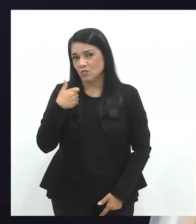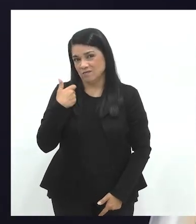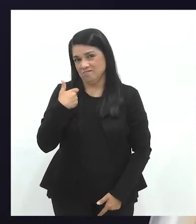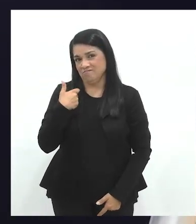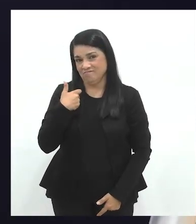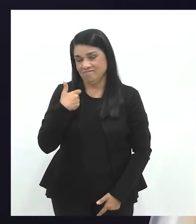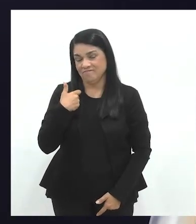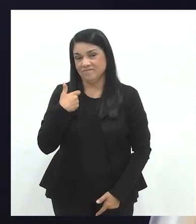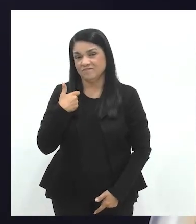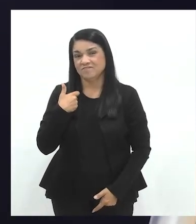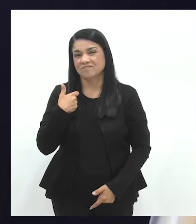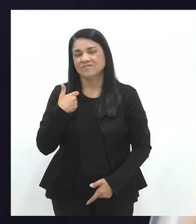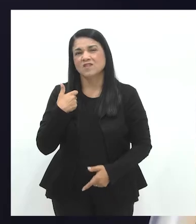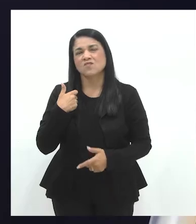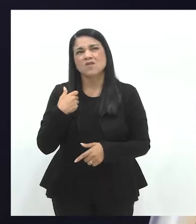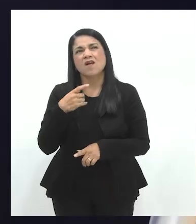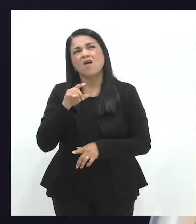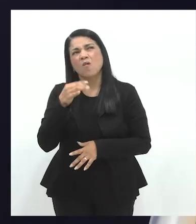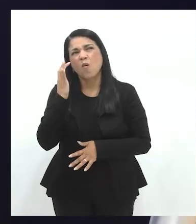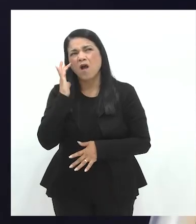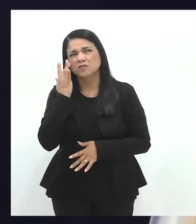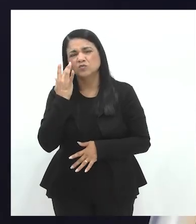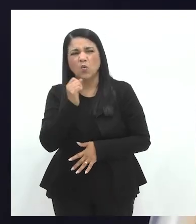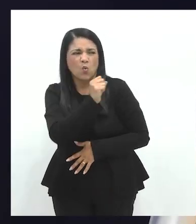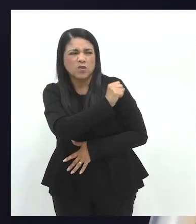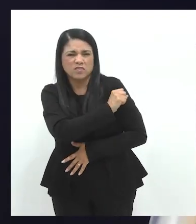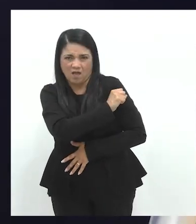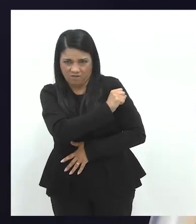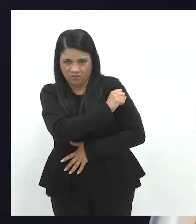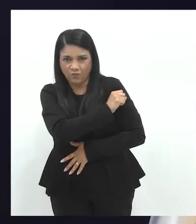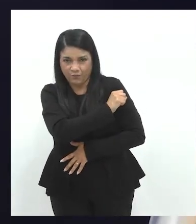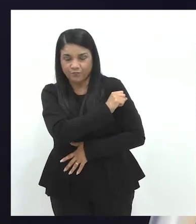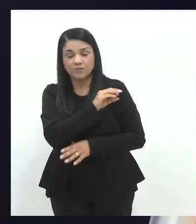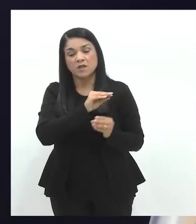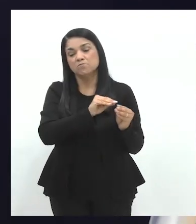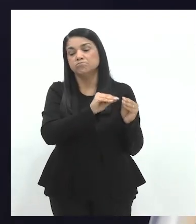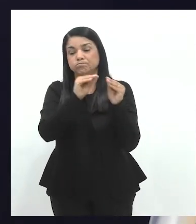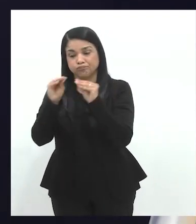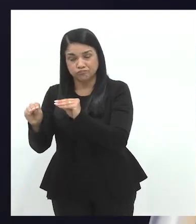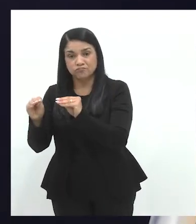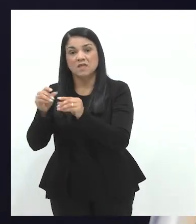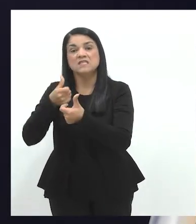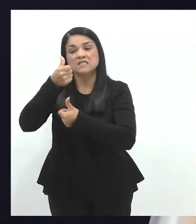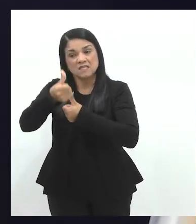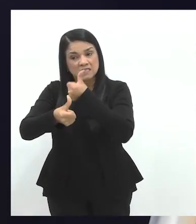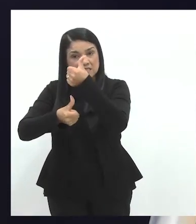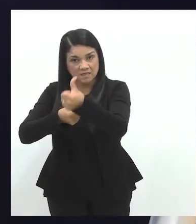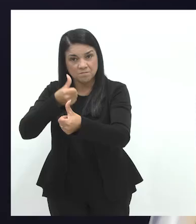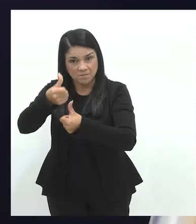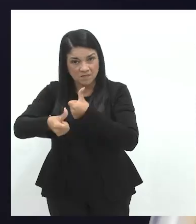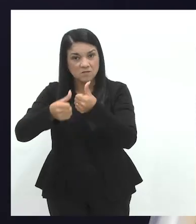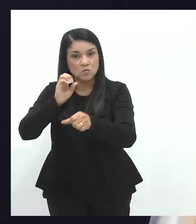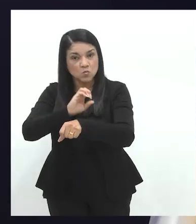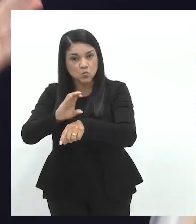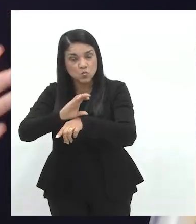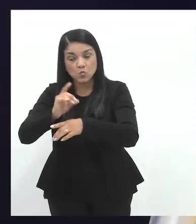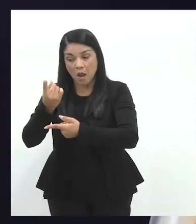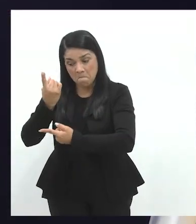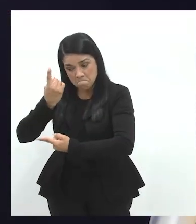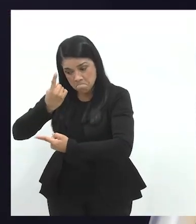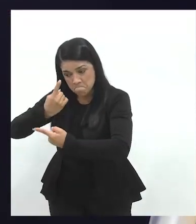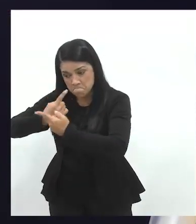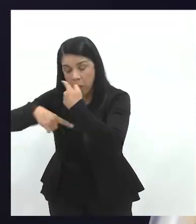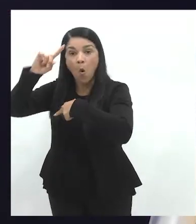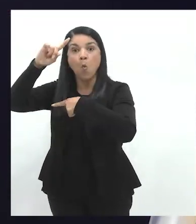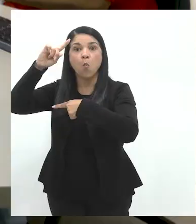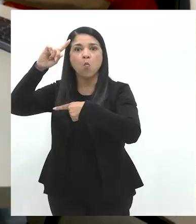anos. E aí ela estava acho que estava no 8º ano, coisa assim. E aí ela foi para um semipresencial e ela